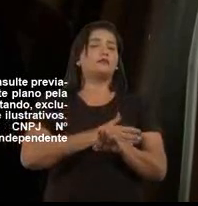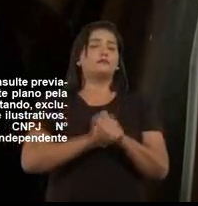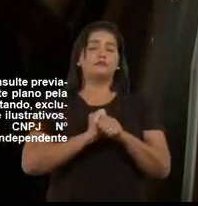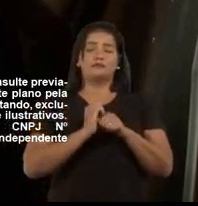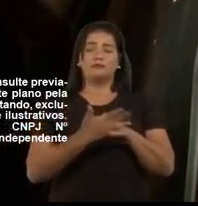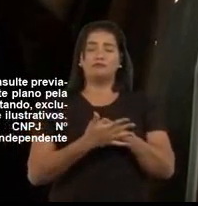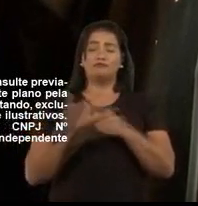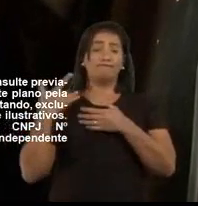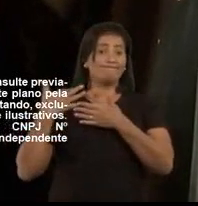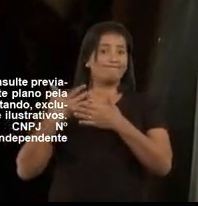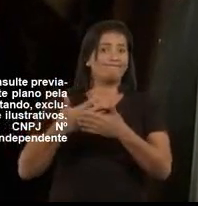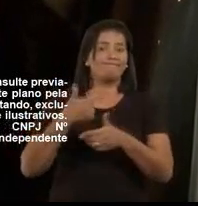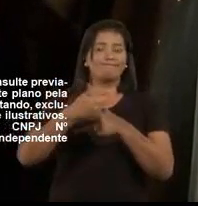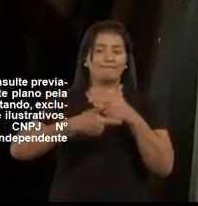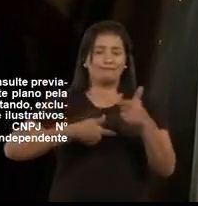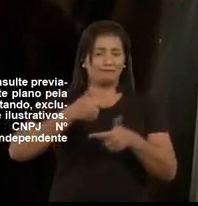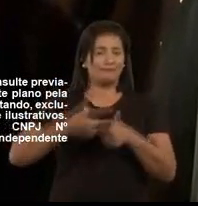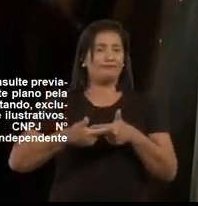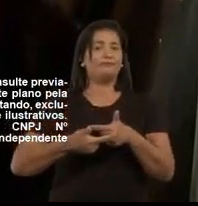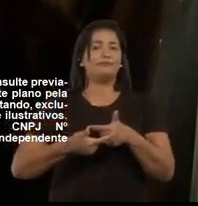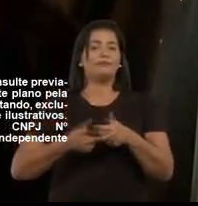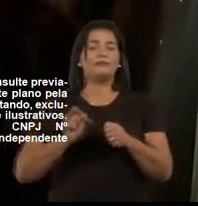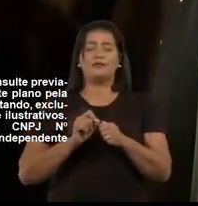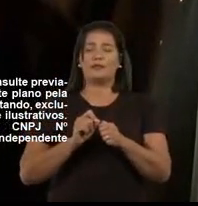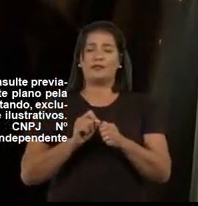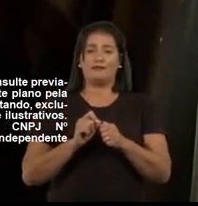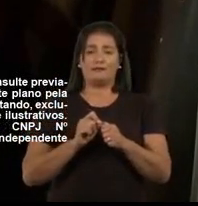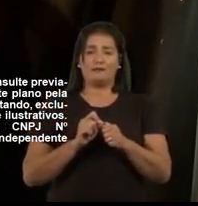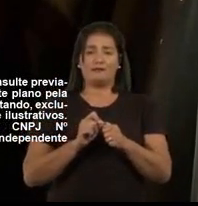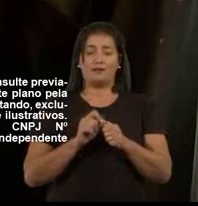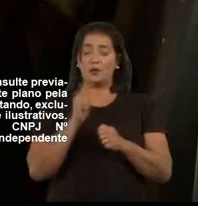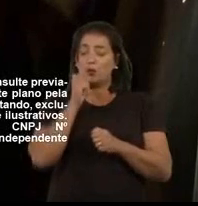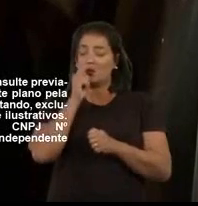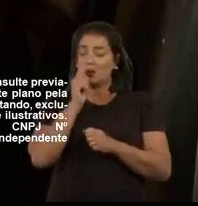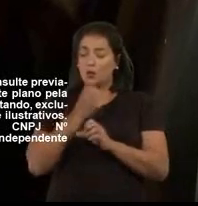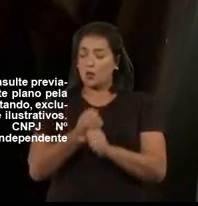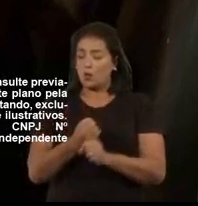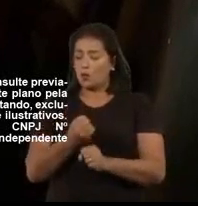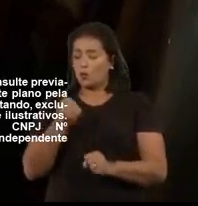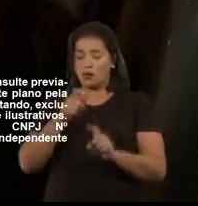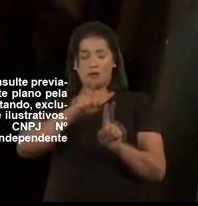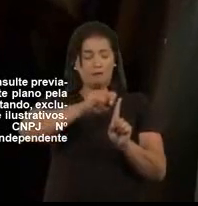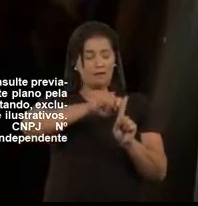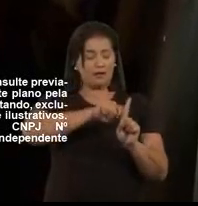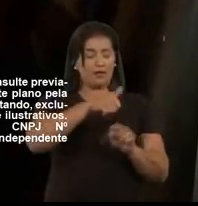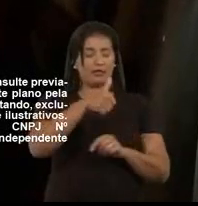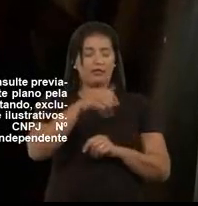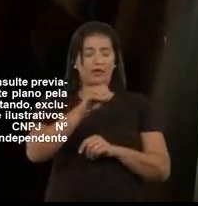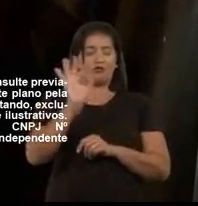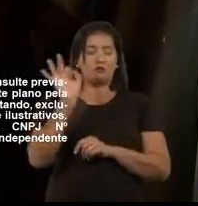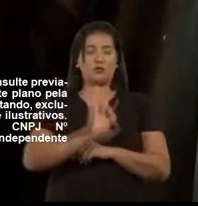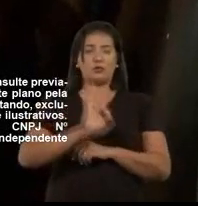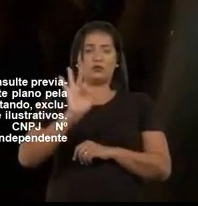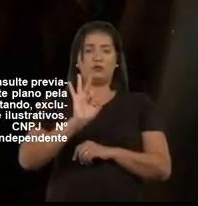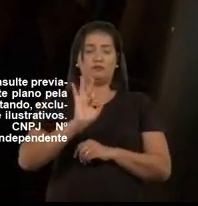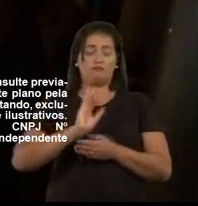o tempo todo de carreira a gente sempre fez olha o que a gente faturar nesse mês 10 por